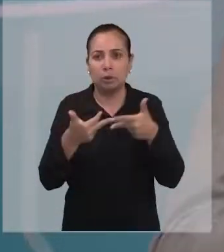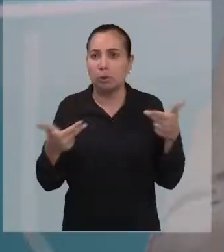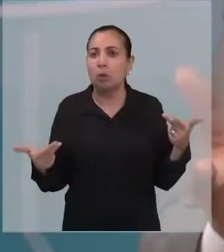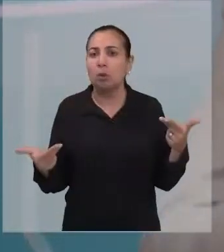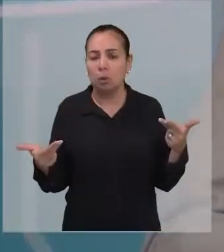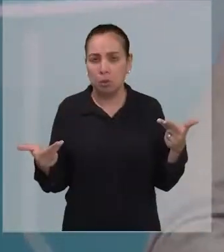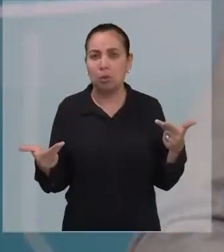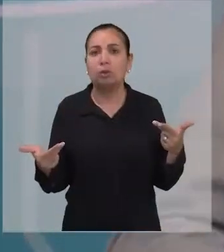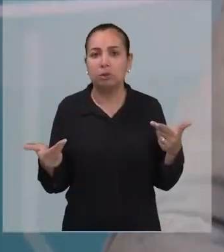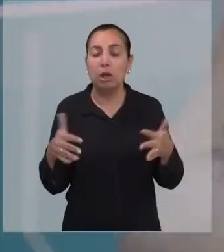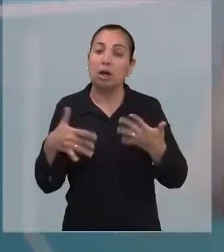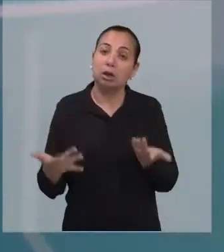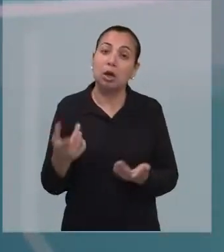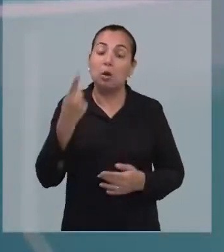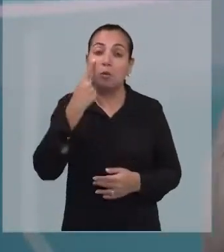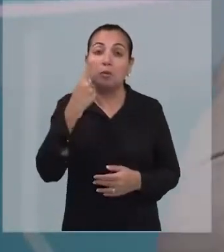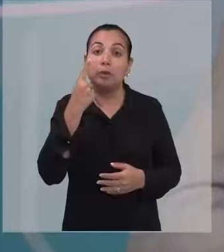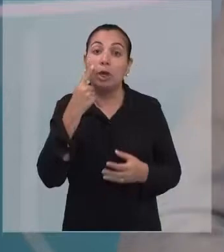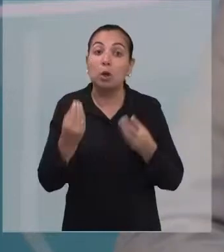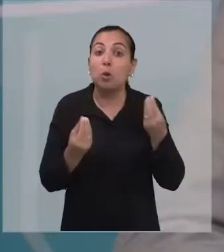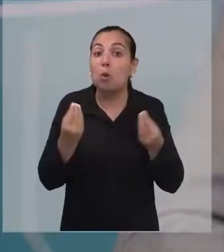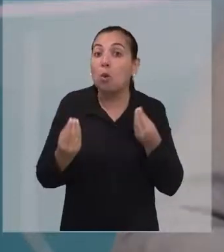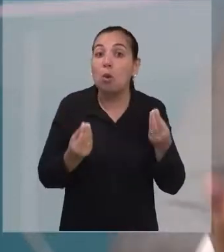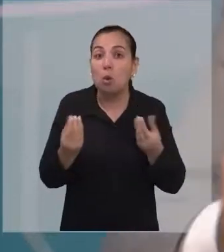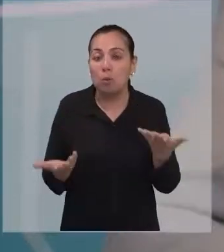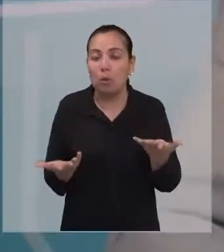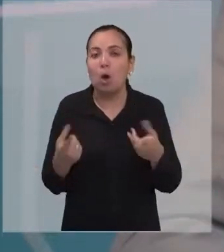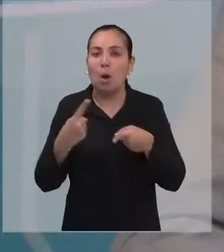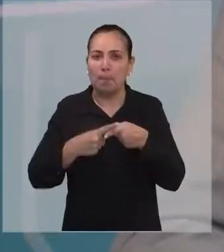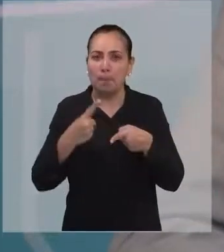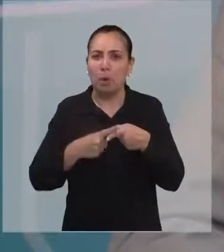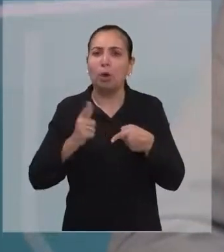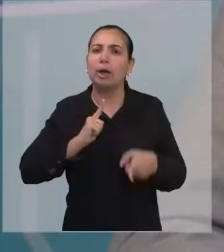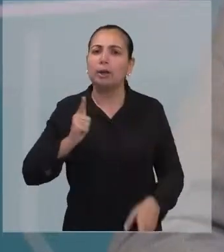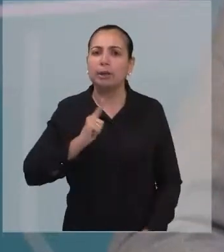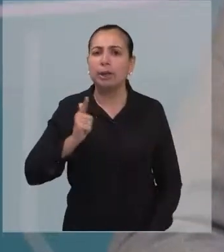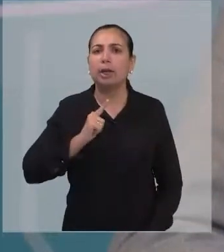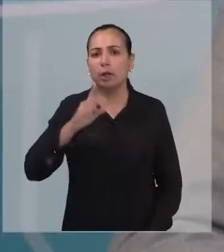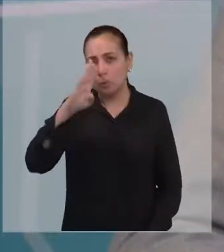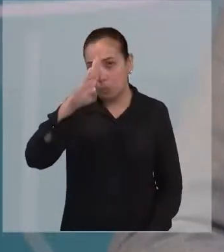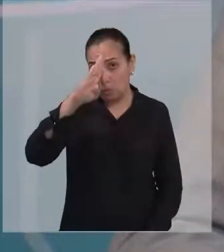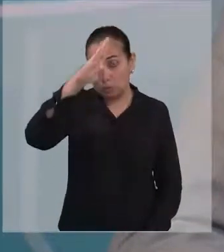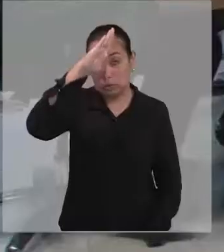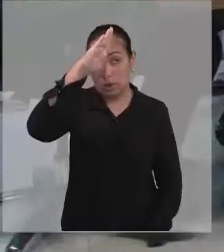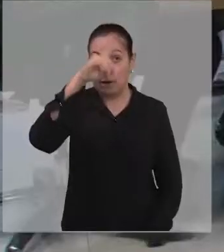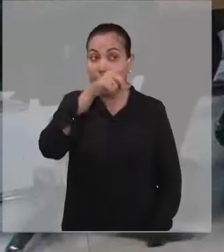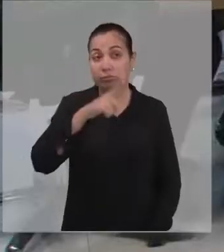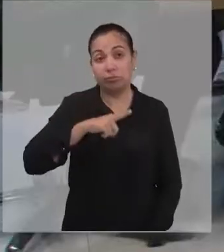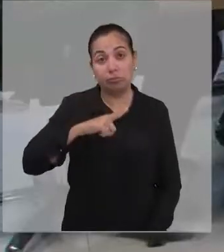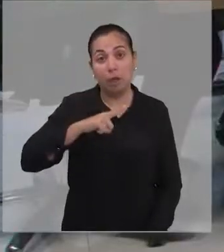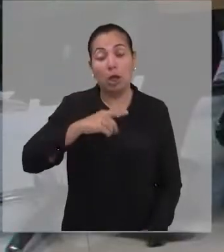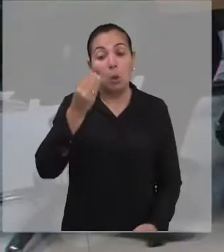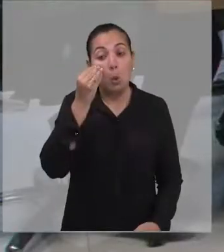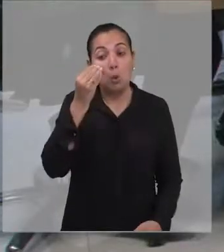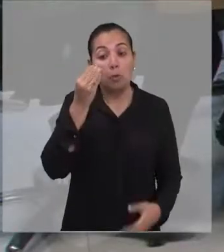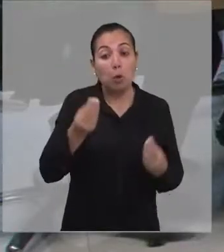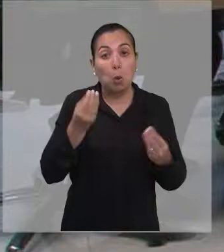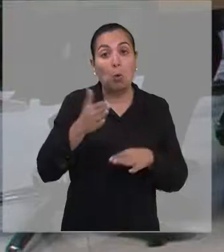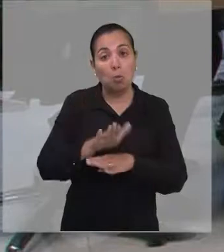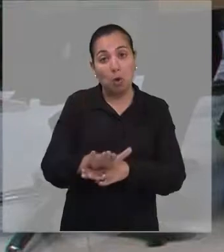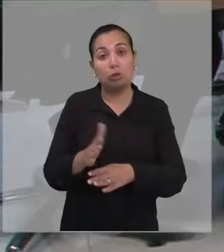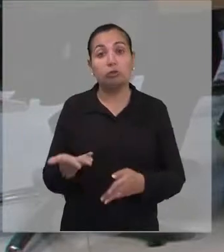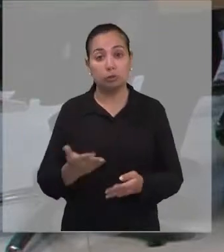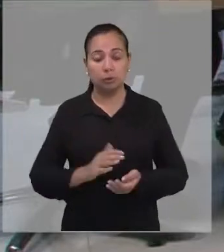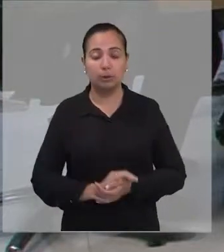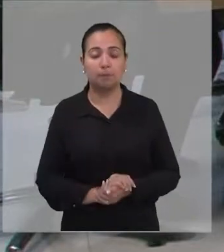se viabilize, mas eu acho difícil. Ter o Bolsonaro também tem que estar lá para viabilizar. Deixa eu colocar aqui um assunto final que também